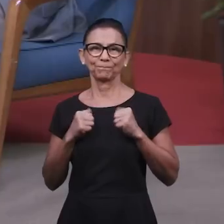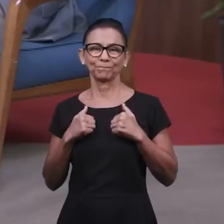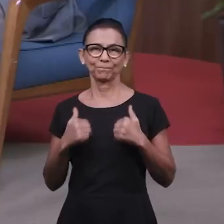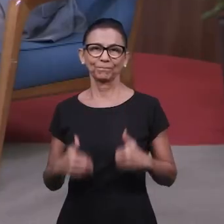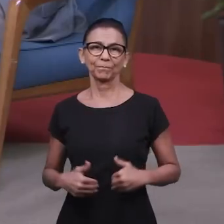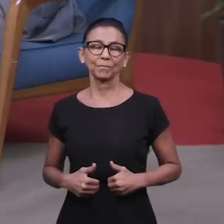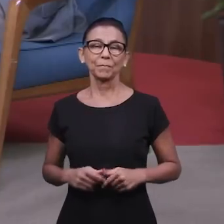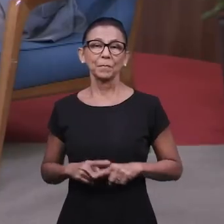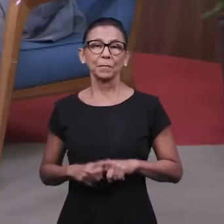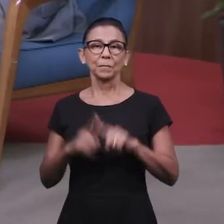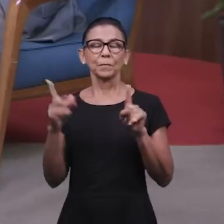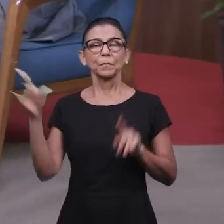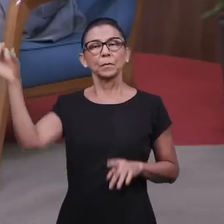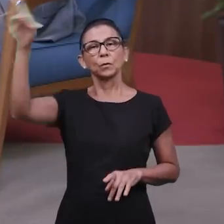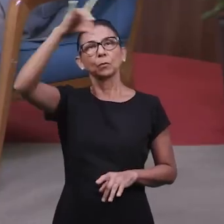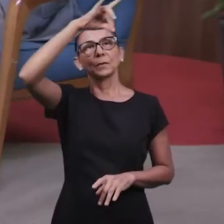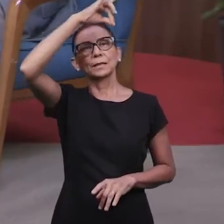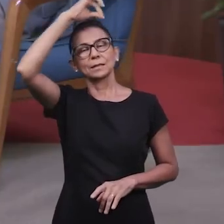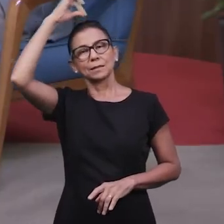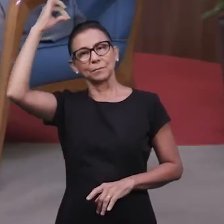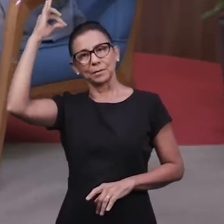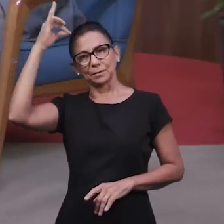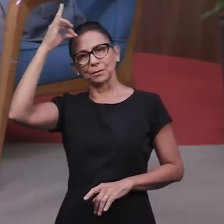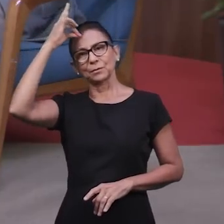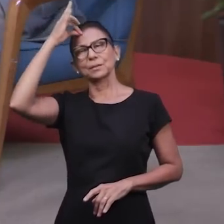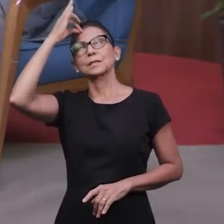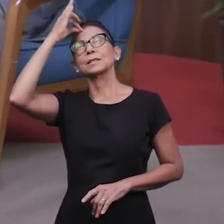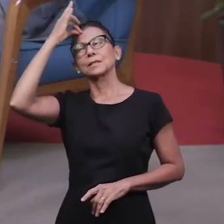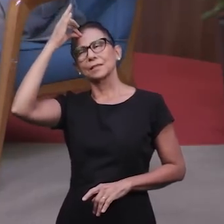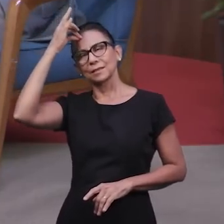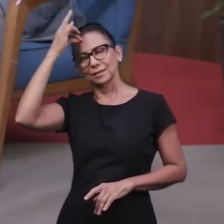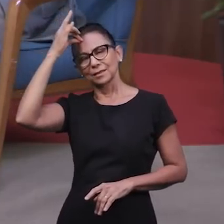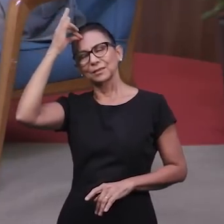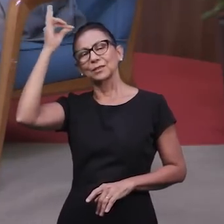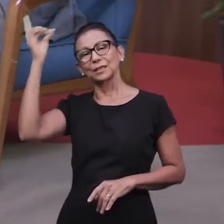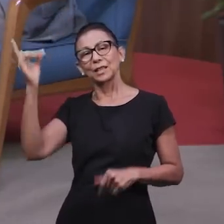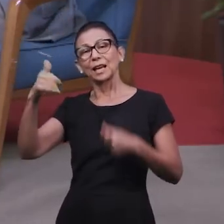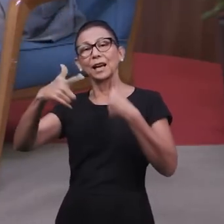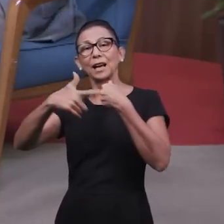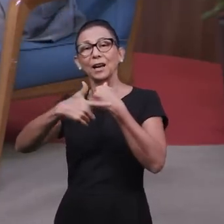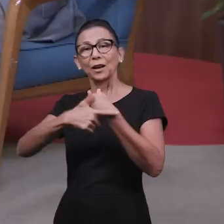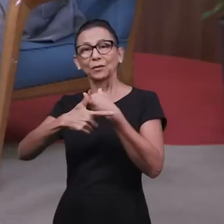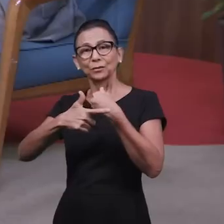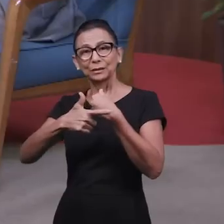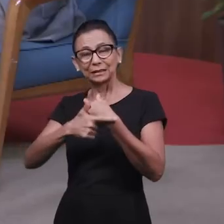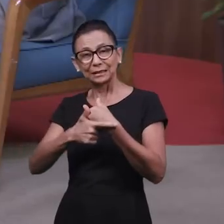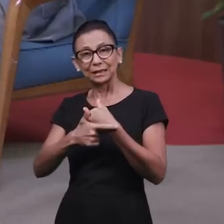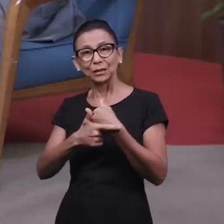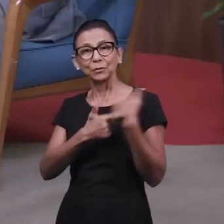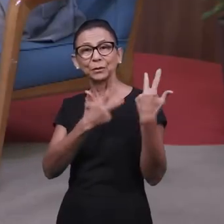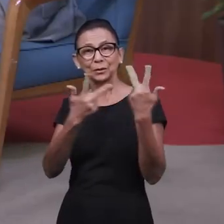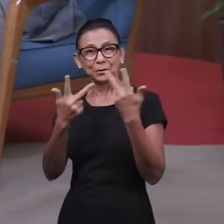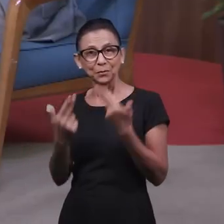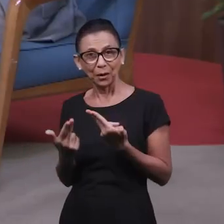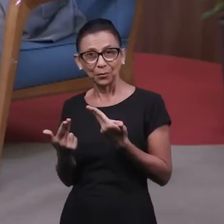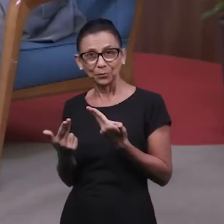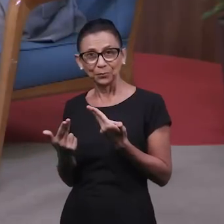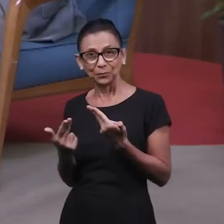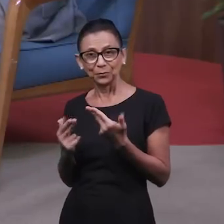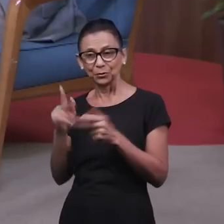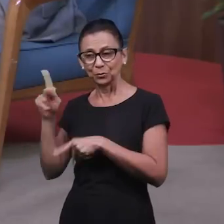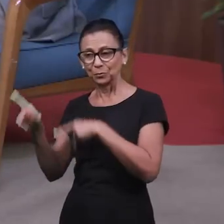O Espírito Santo tem a mesma função no corpo que a igreja, espiritualmente